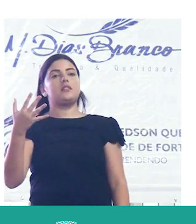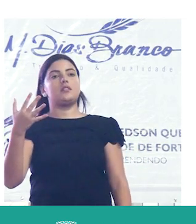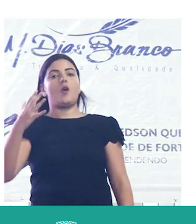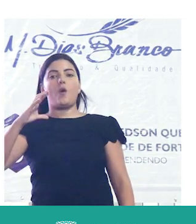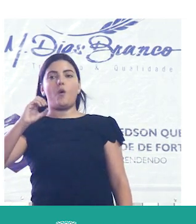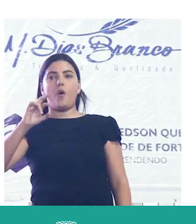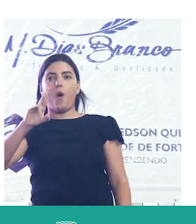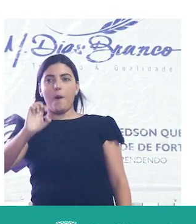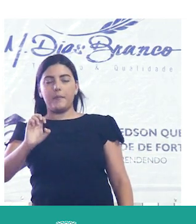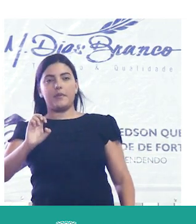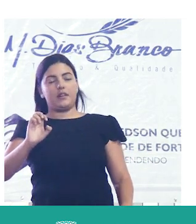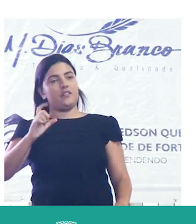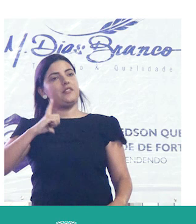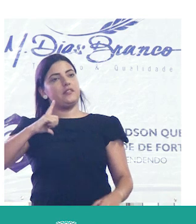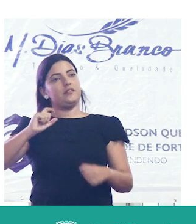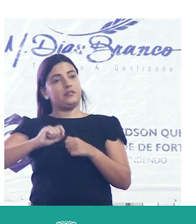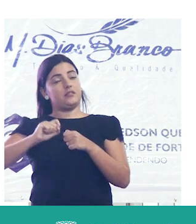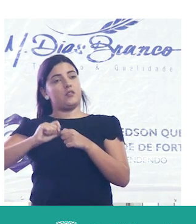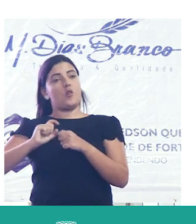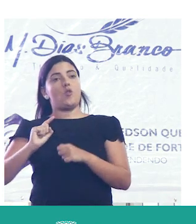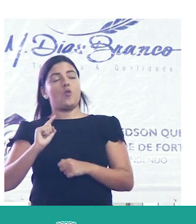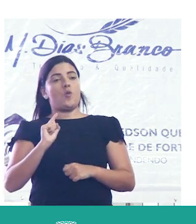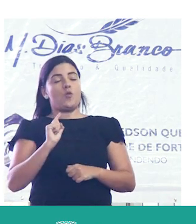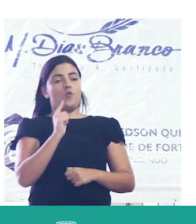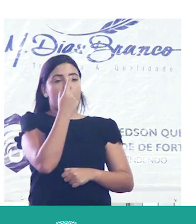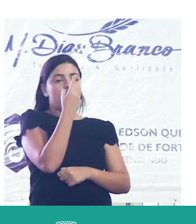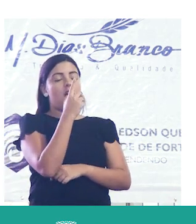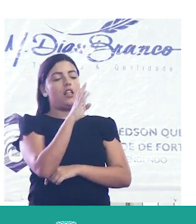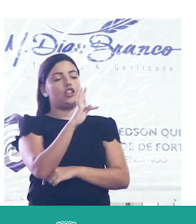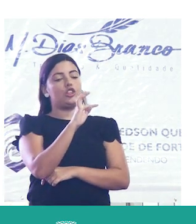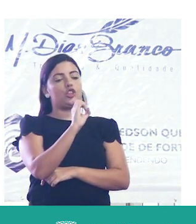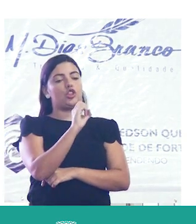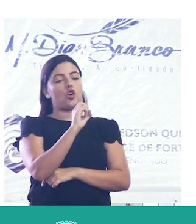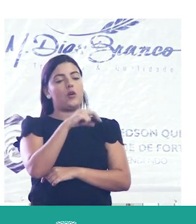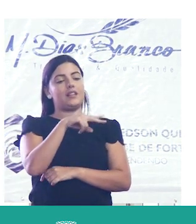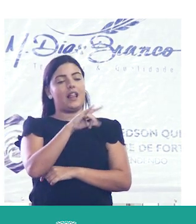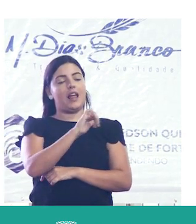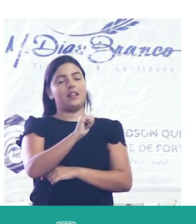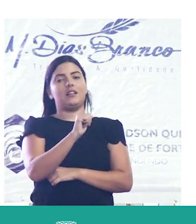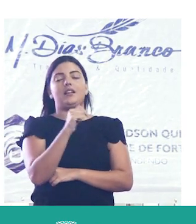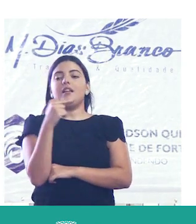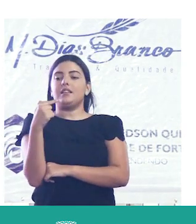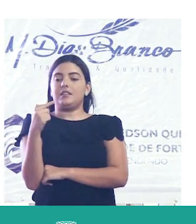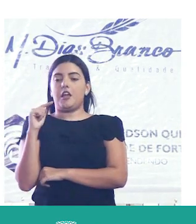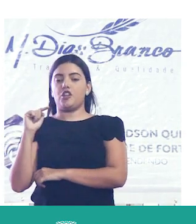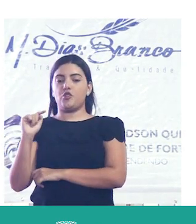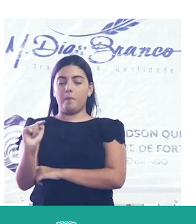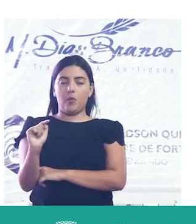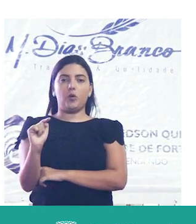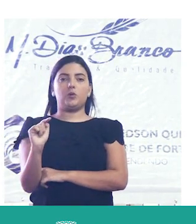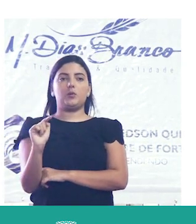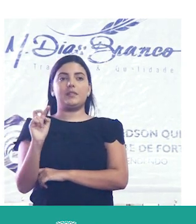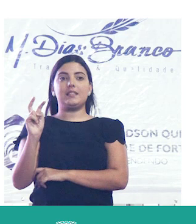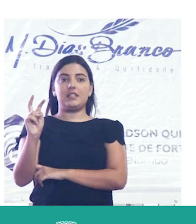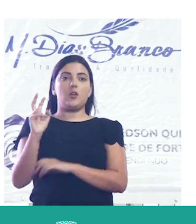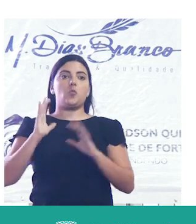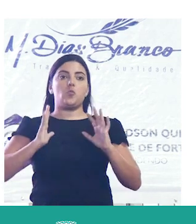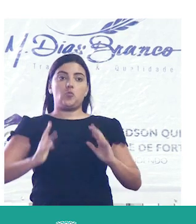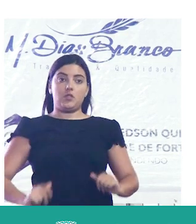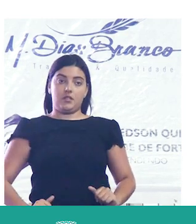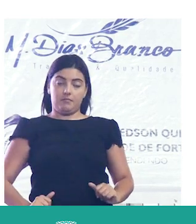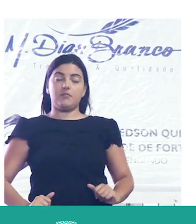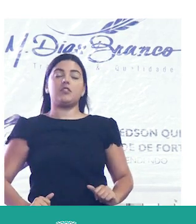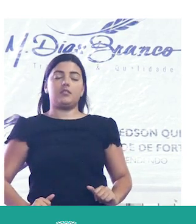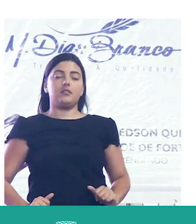metálico produzida a partir de 1 tonelada de calcocita com 7,95% de pureza é...